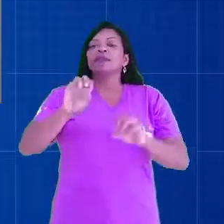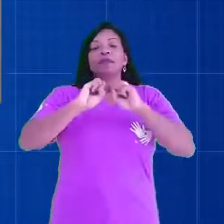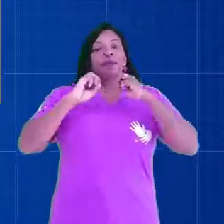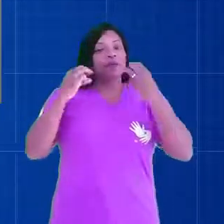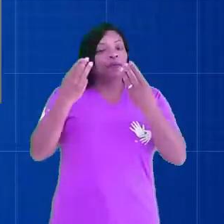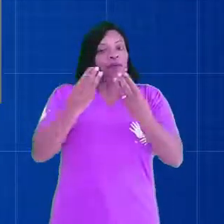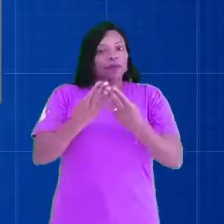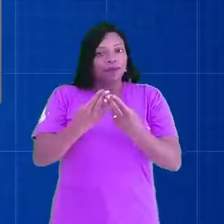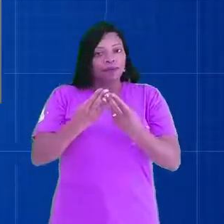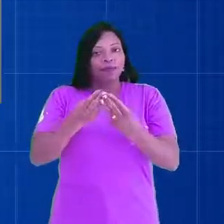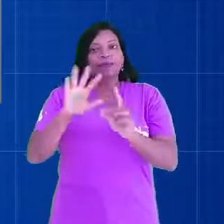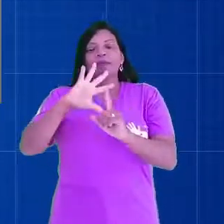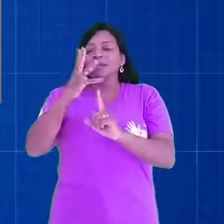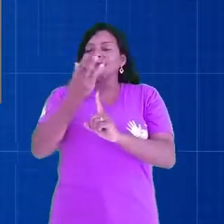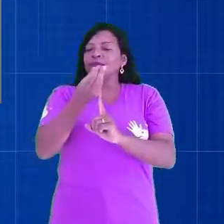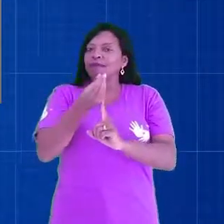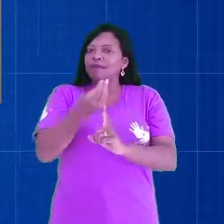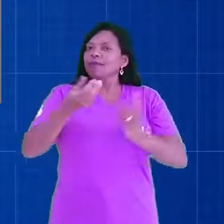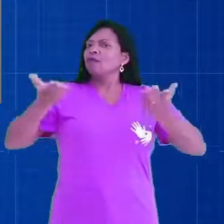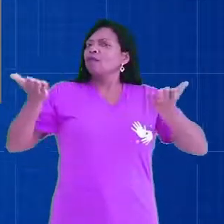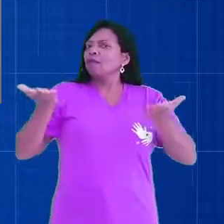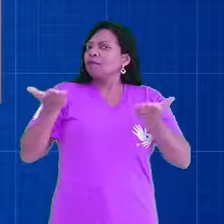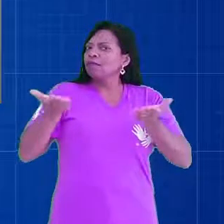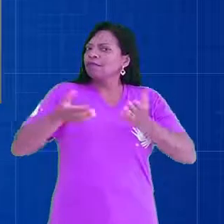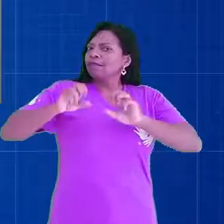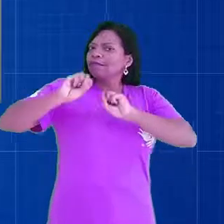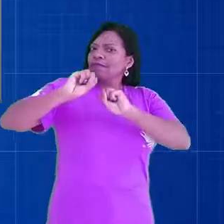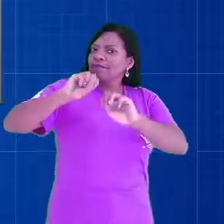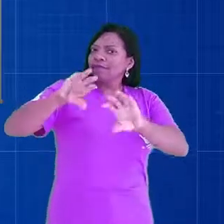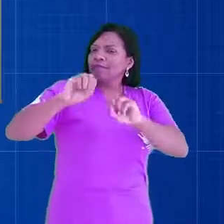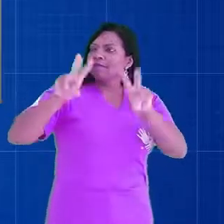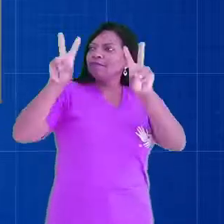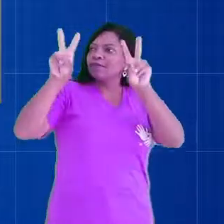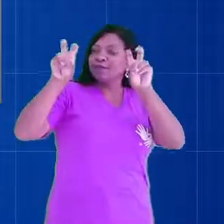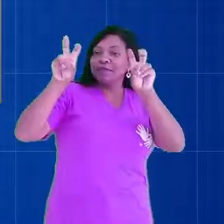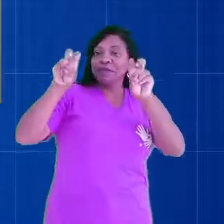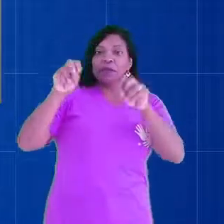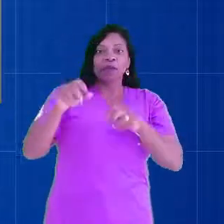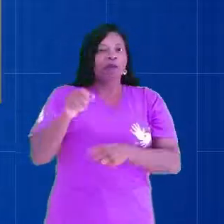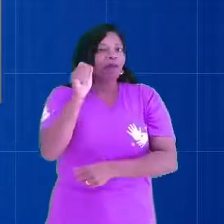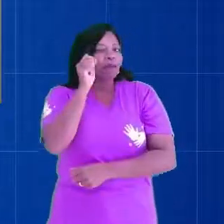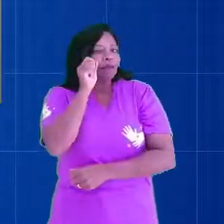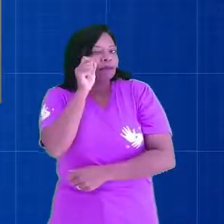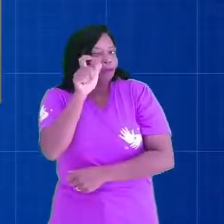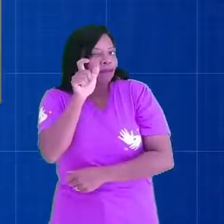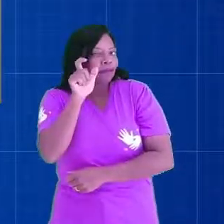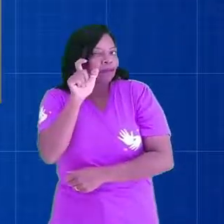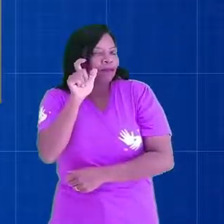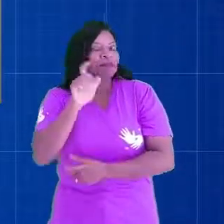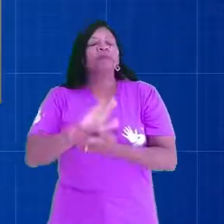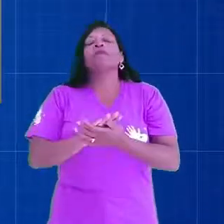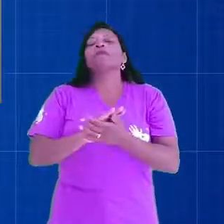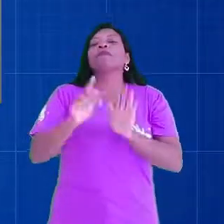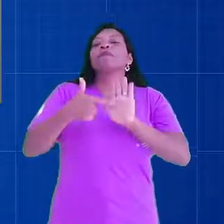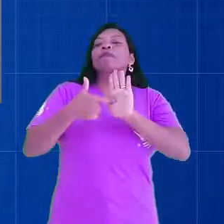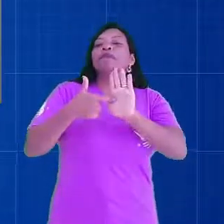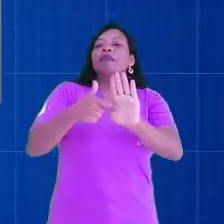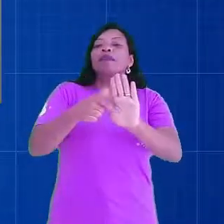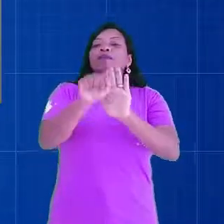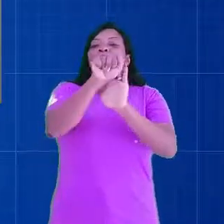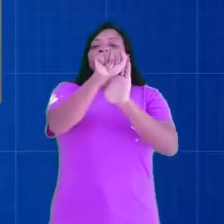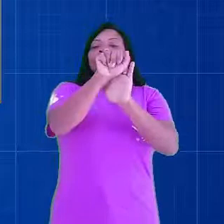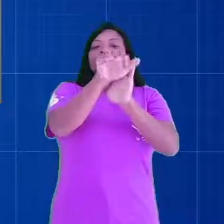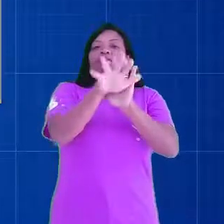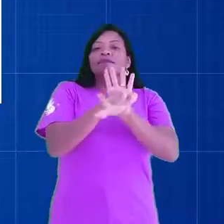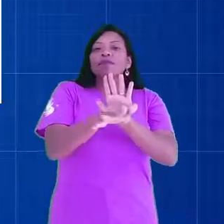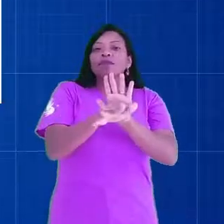nós vamos trabalhar um tema muito interessante, que é a respeito das sombras. Então, o